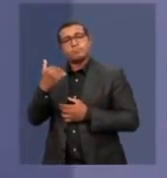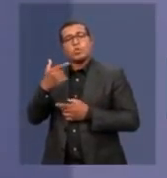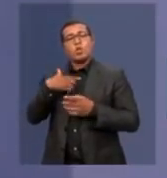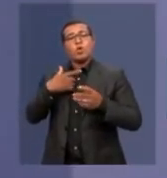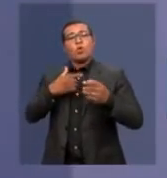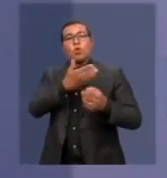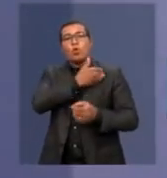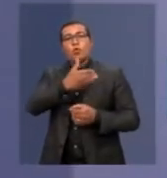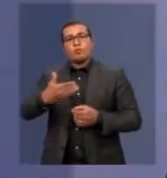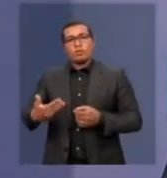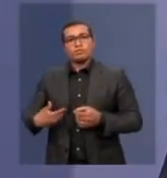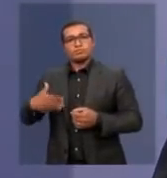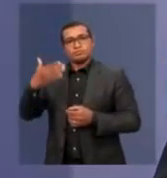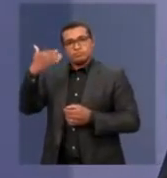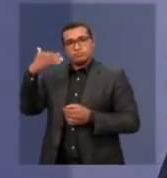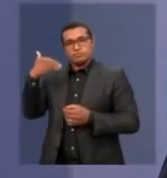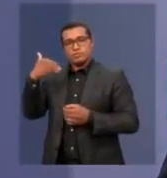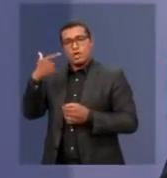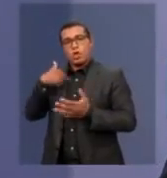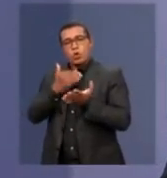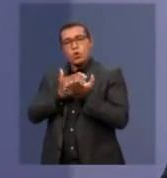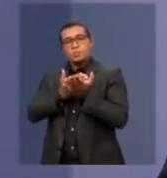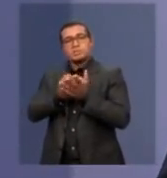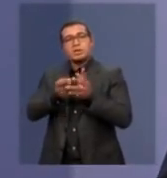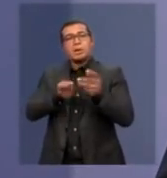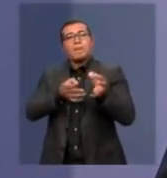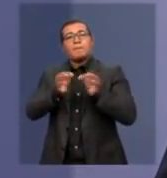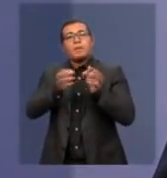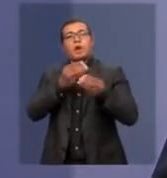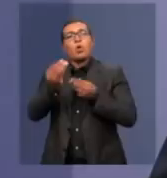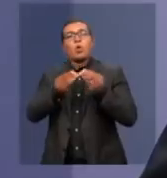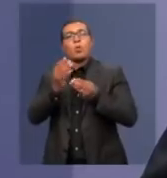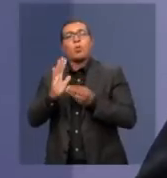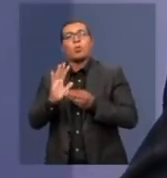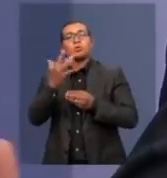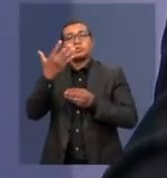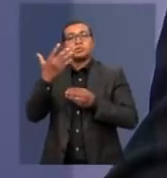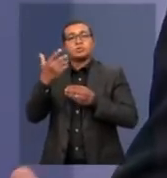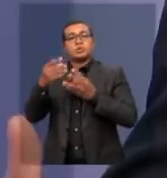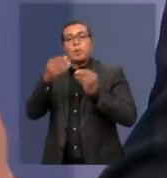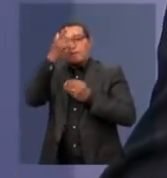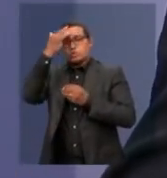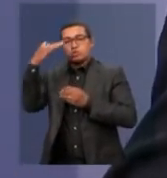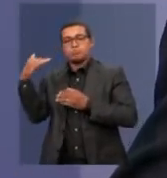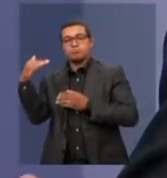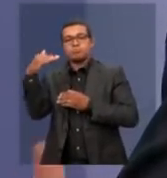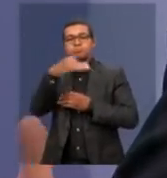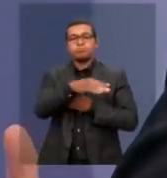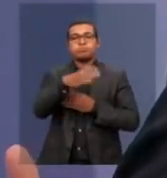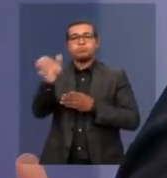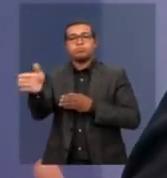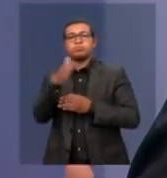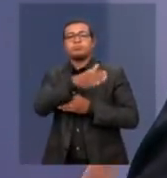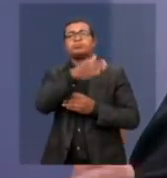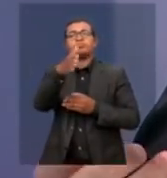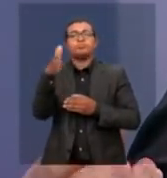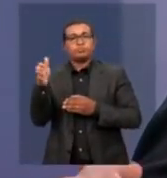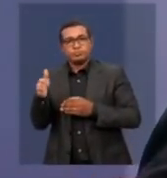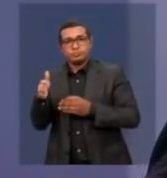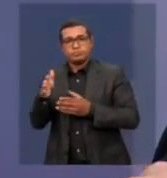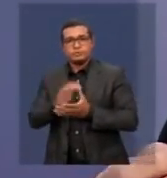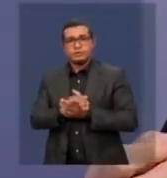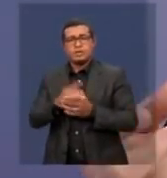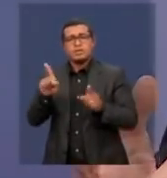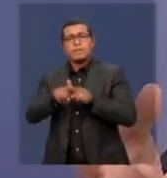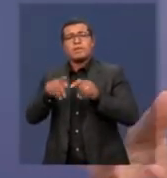tive oportunidade de começar a implantar um plano de mobilidade metropolitano que incluía envolvia a realização de algumas